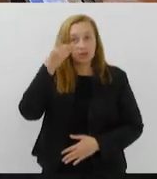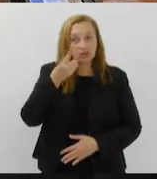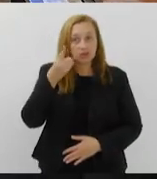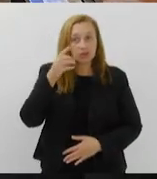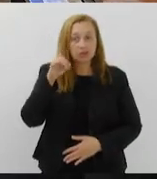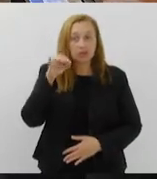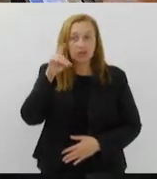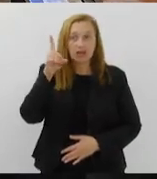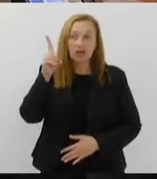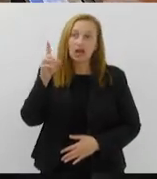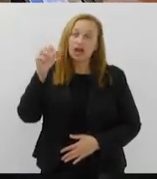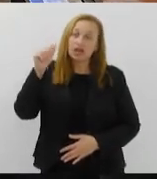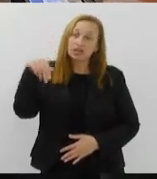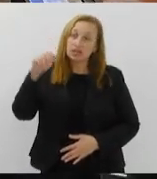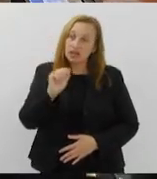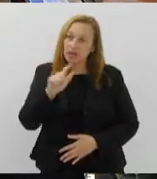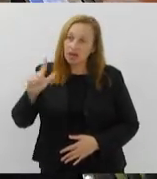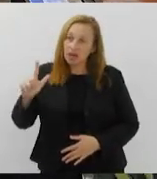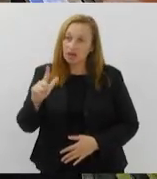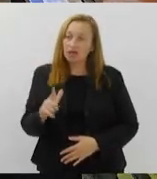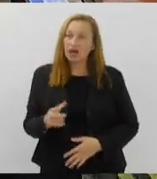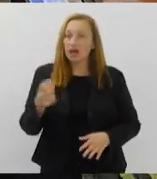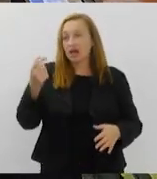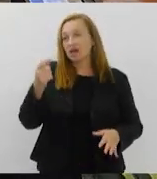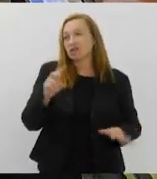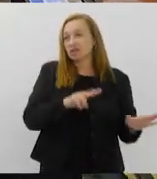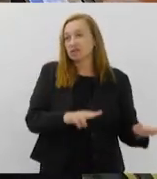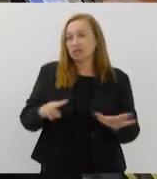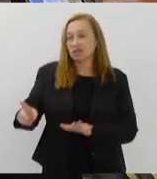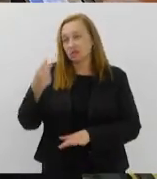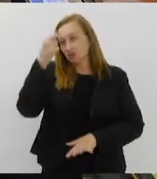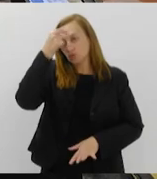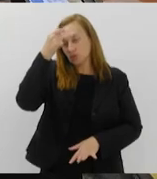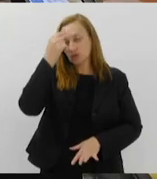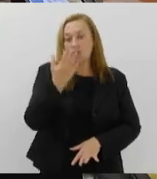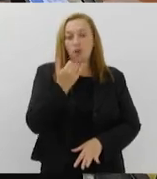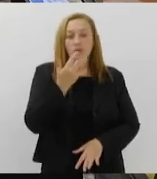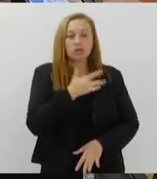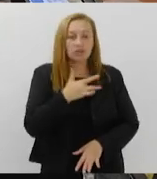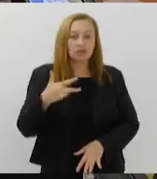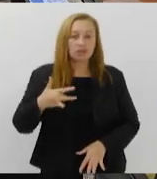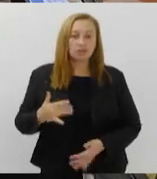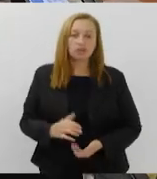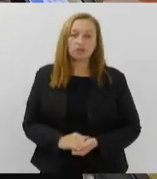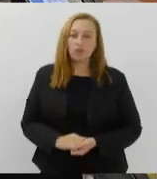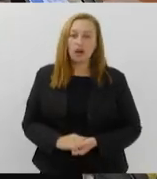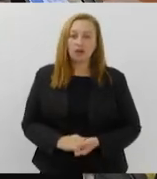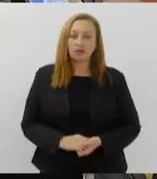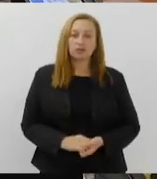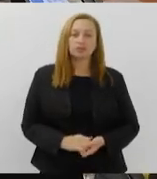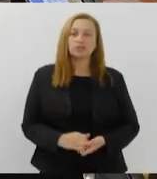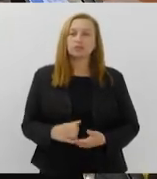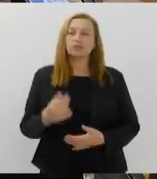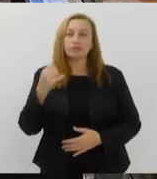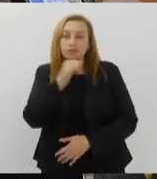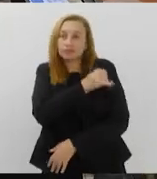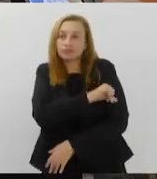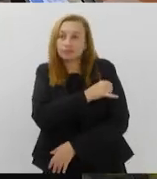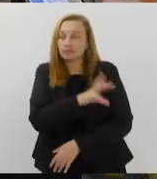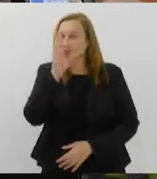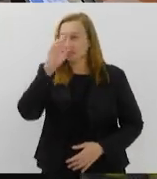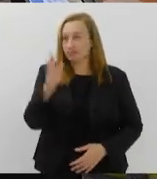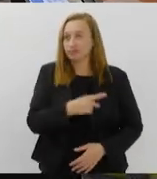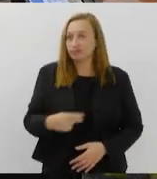Daniel Librelon, que traz a Semana de Conscientização da Alimentação Saudável. A gente está no Rio de Janeiro, senhor